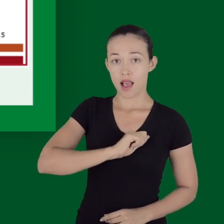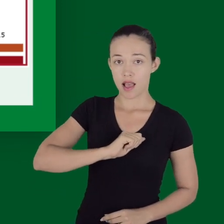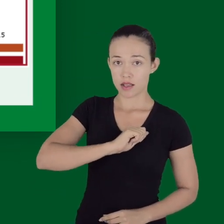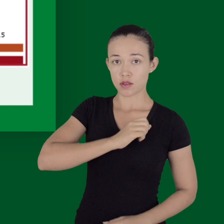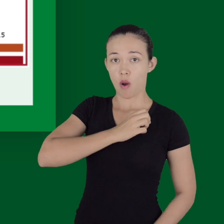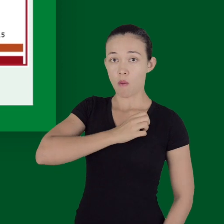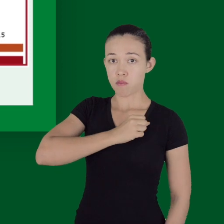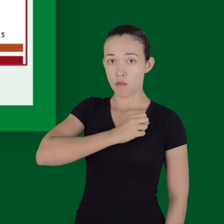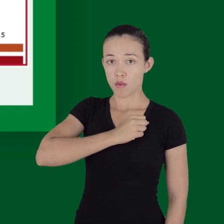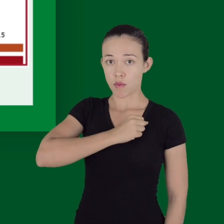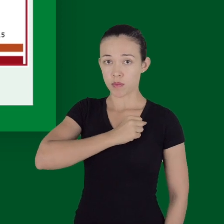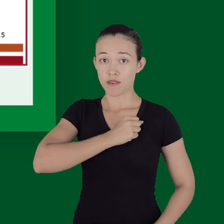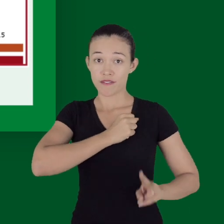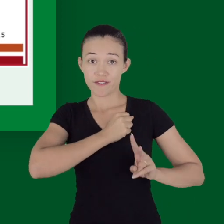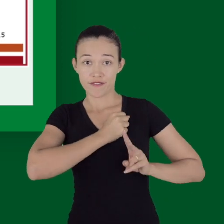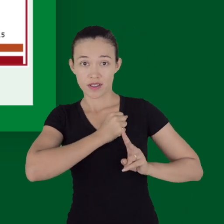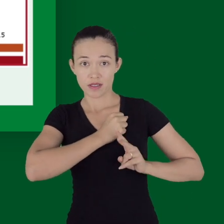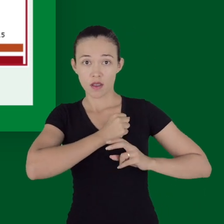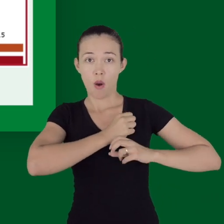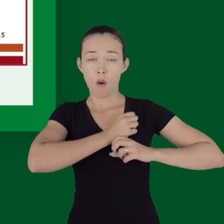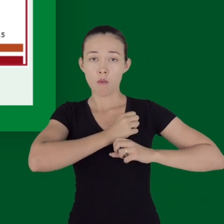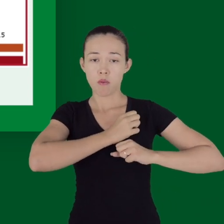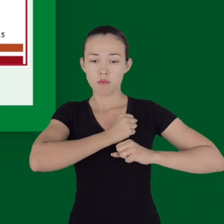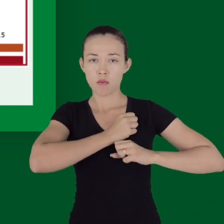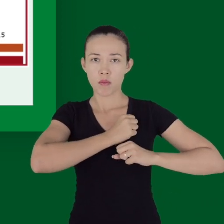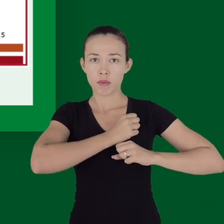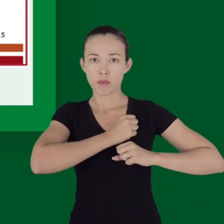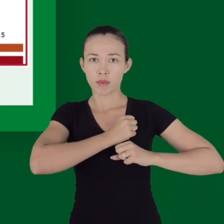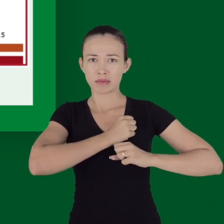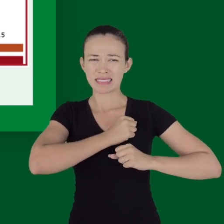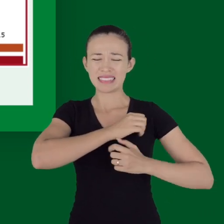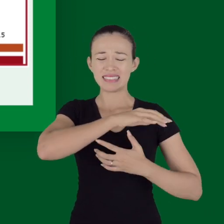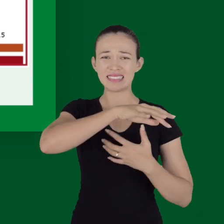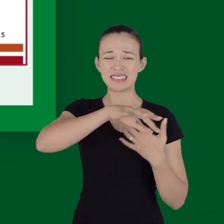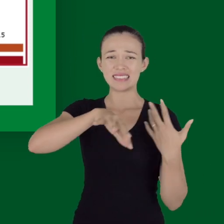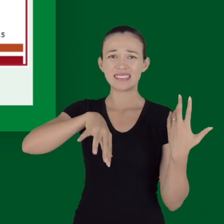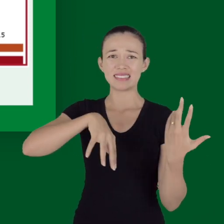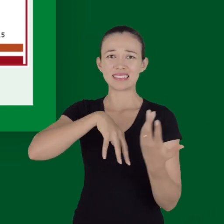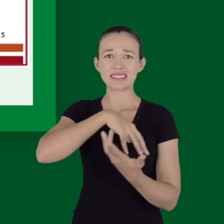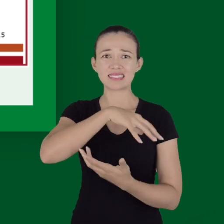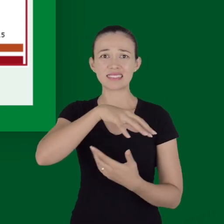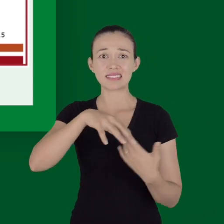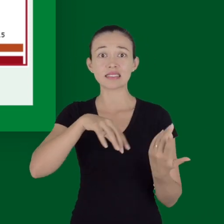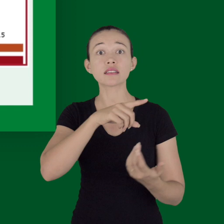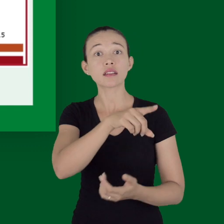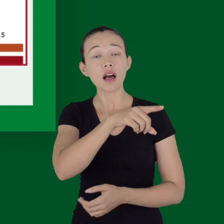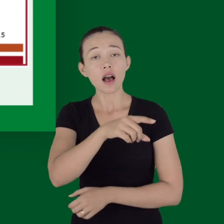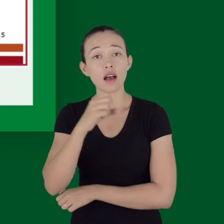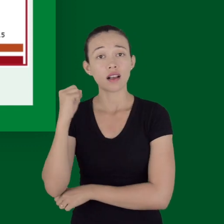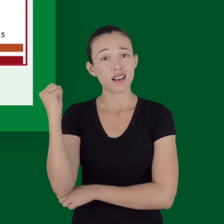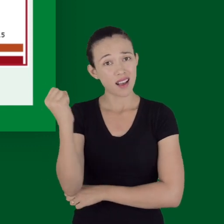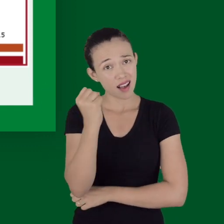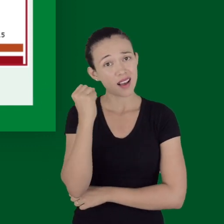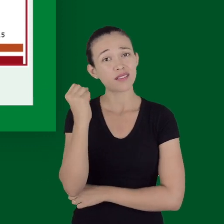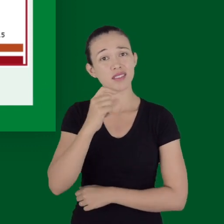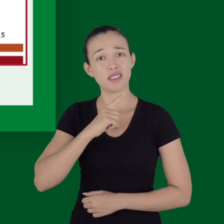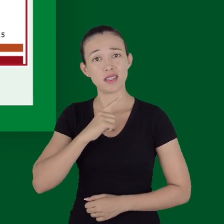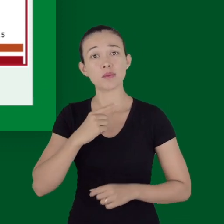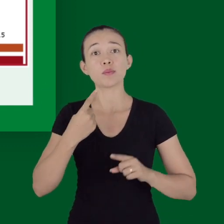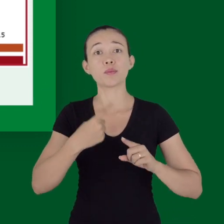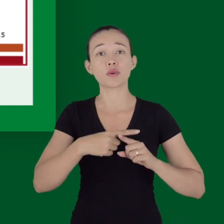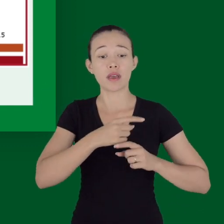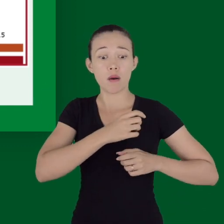átrio estivesse batendo numa regularidade e o ventrículo batendo em outra. Então, isso é mais grave